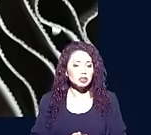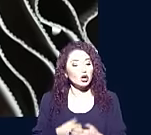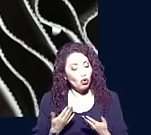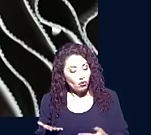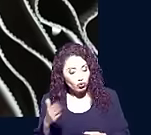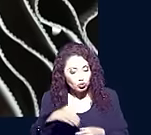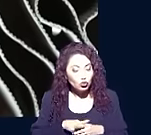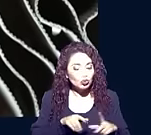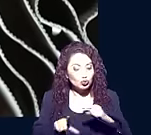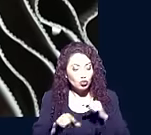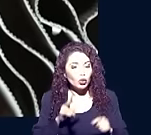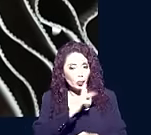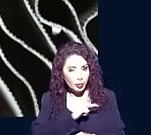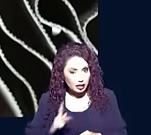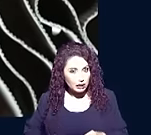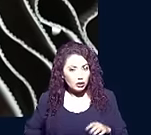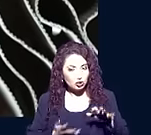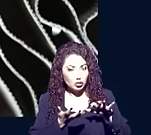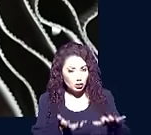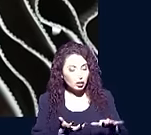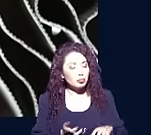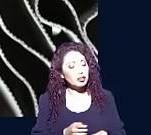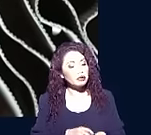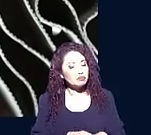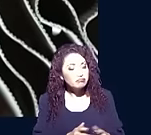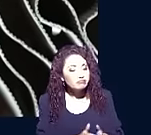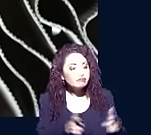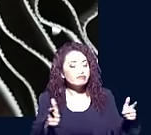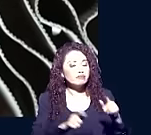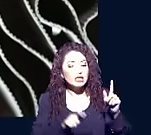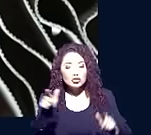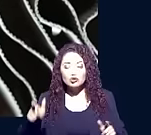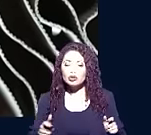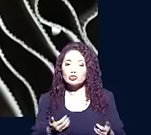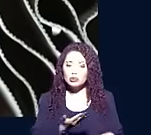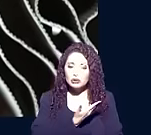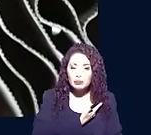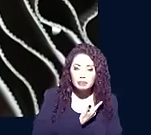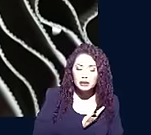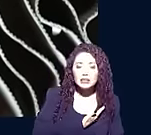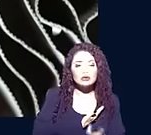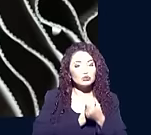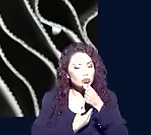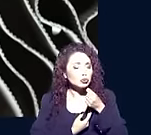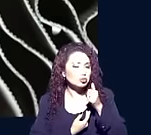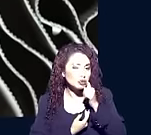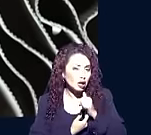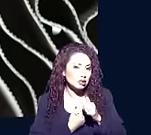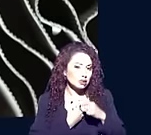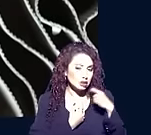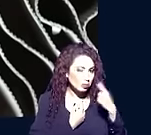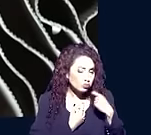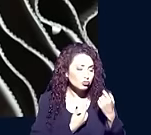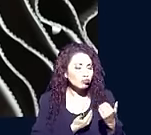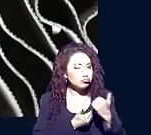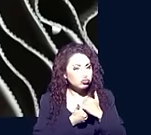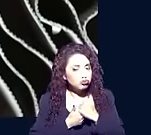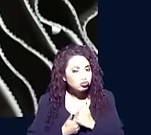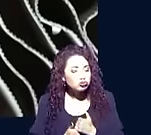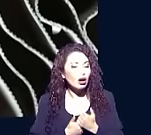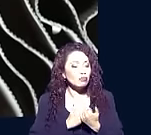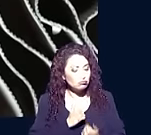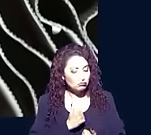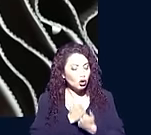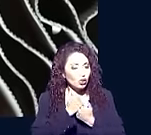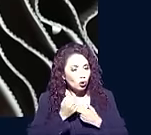com respaldo maciço dos meus companheiros e amigas e amigos deputados para que a gente pudesse continuar fazendo o